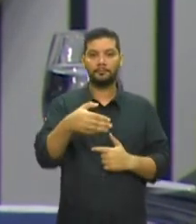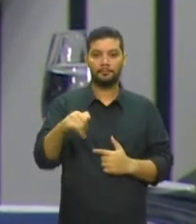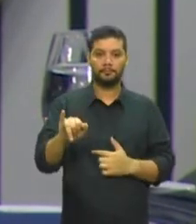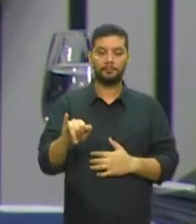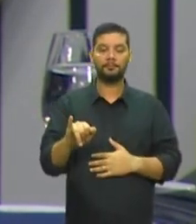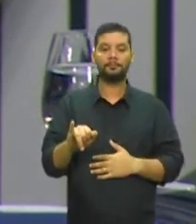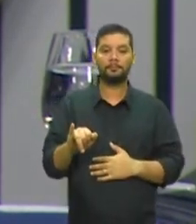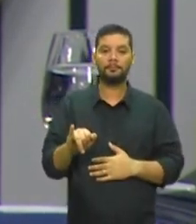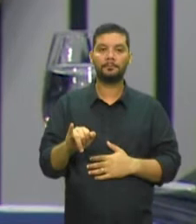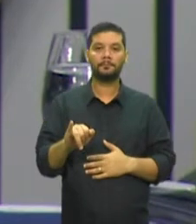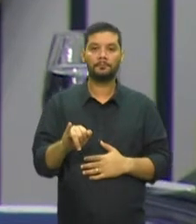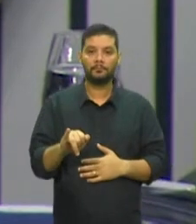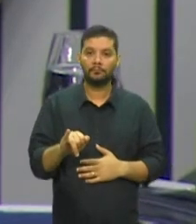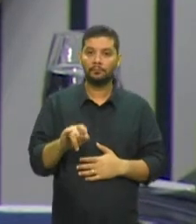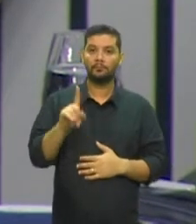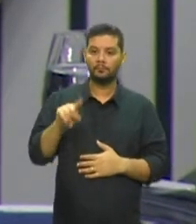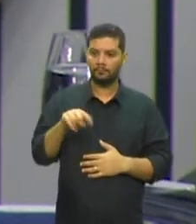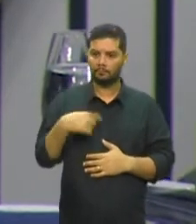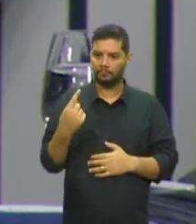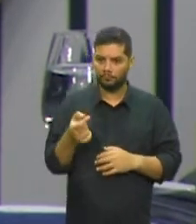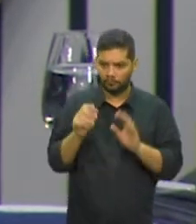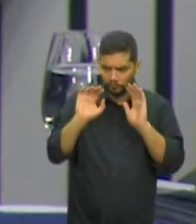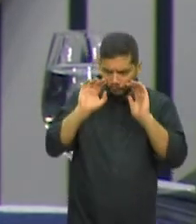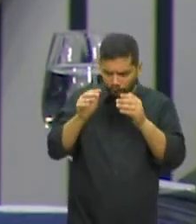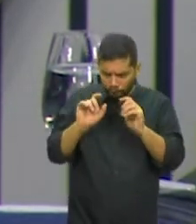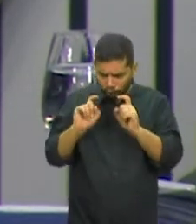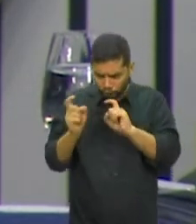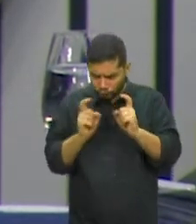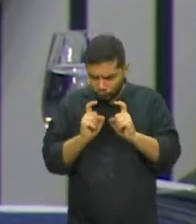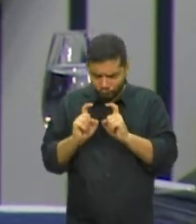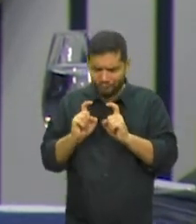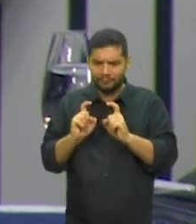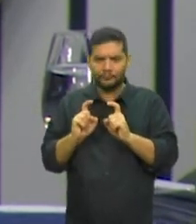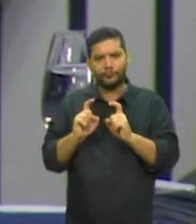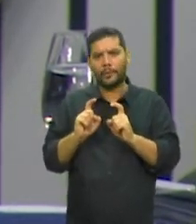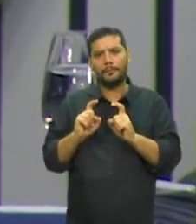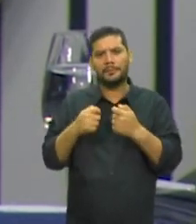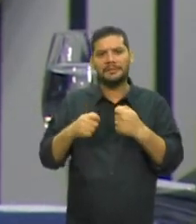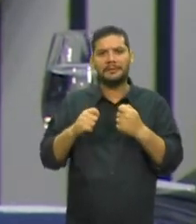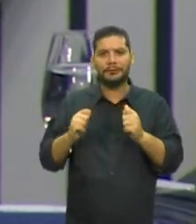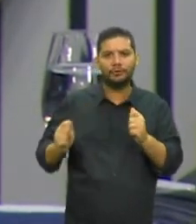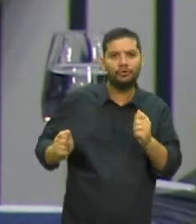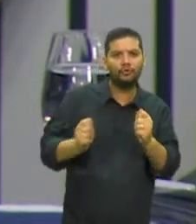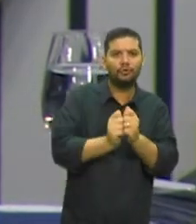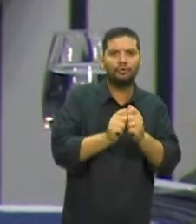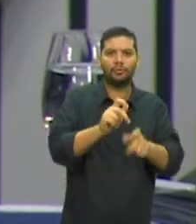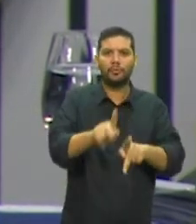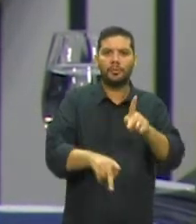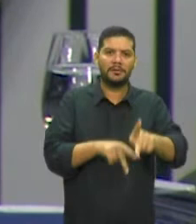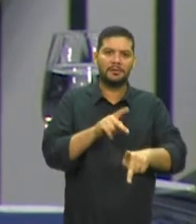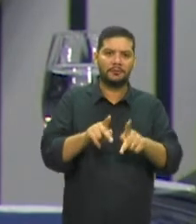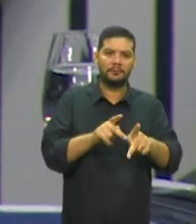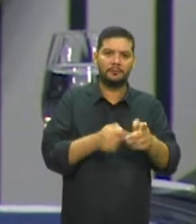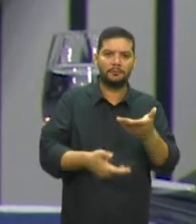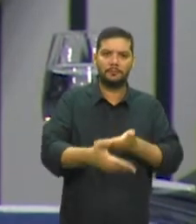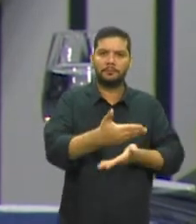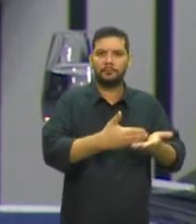Esta é uma forma de o Parlamento estar mais perto dos cidadãos e das cidadãs